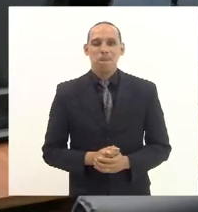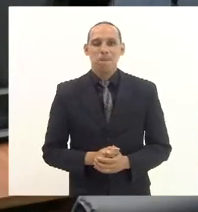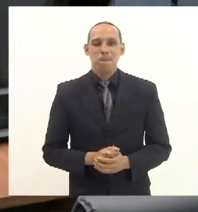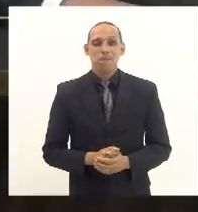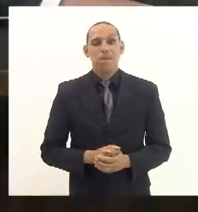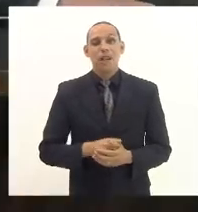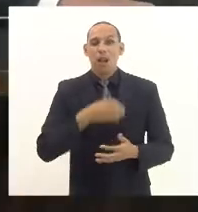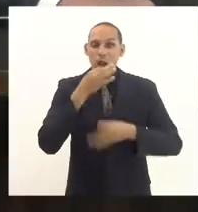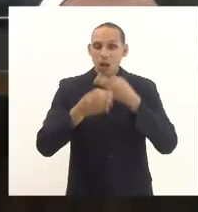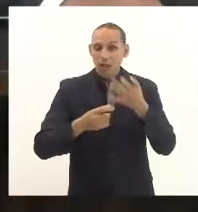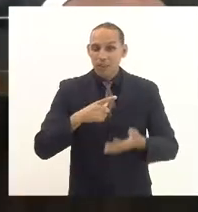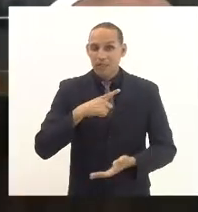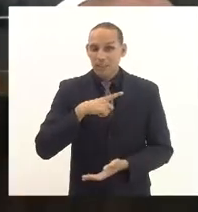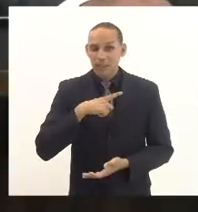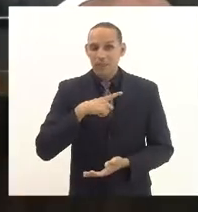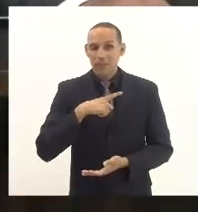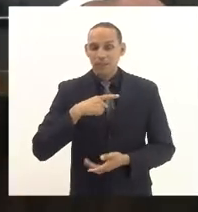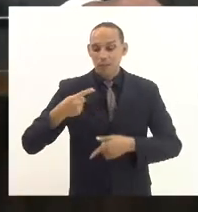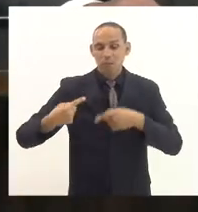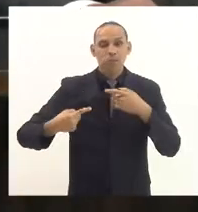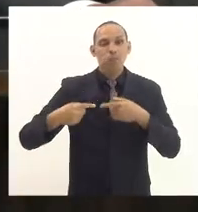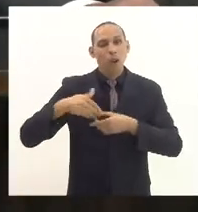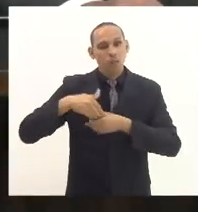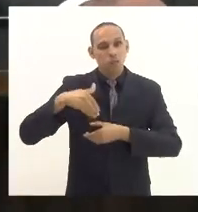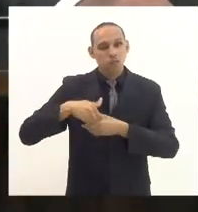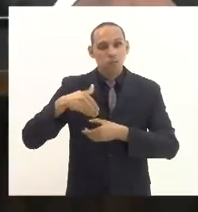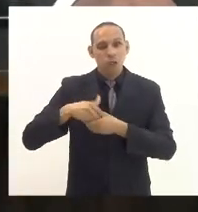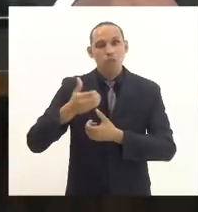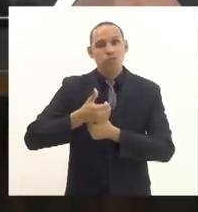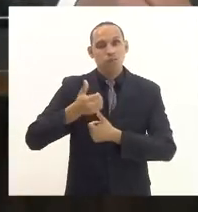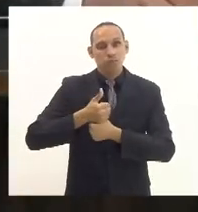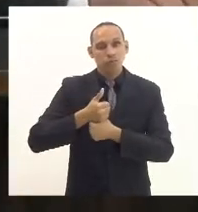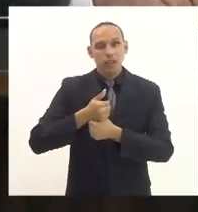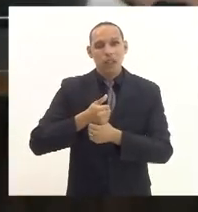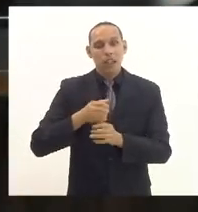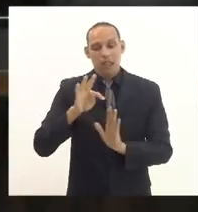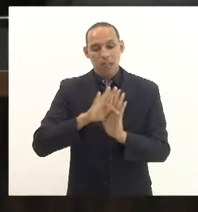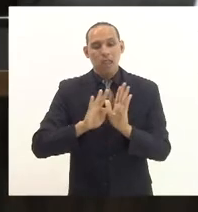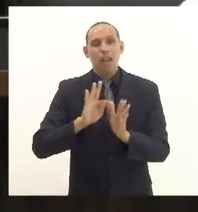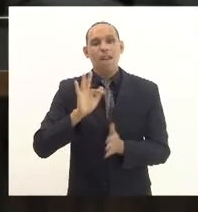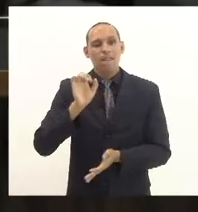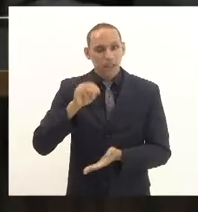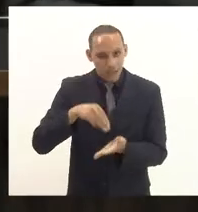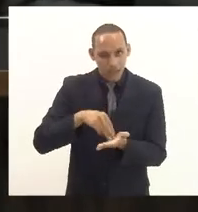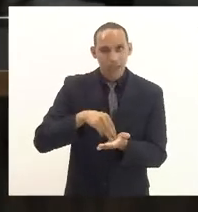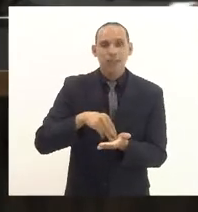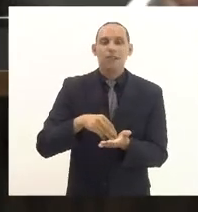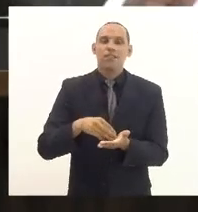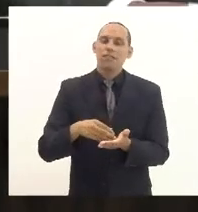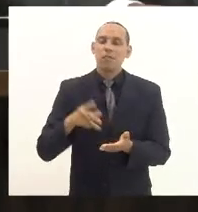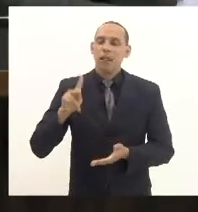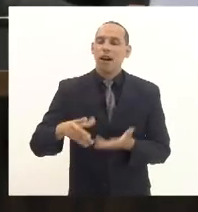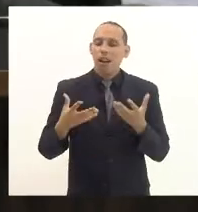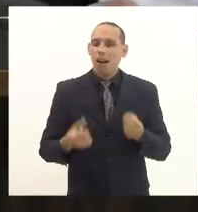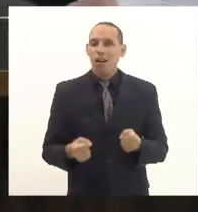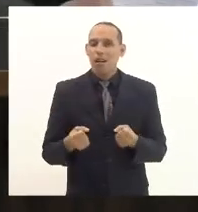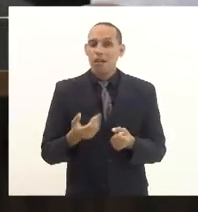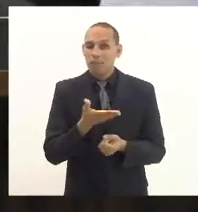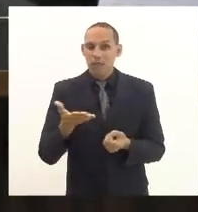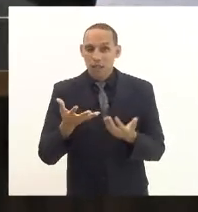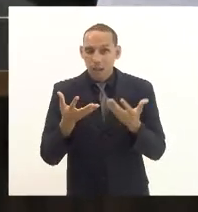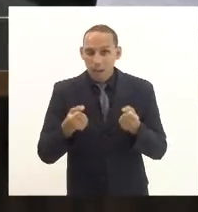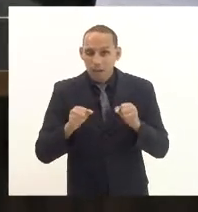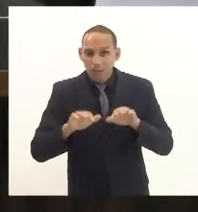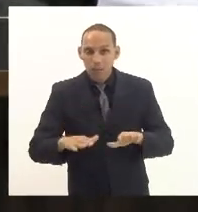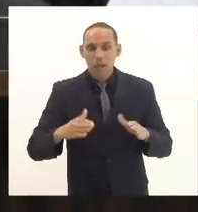Com os pareceres emitidos, em votação substitutivo, com forma final de redação que a presidência defere. Se os que aprovam permaneçam como